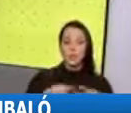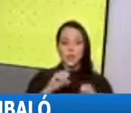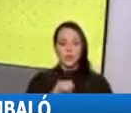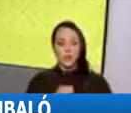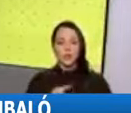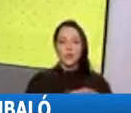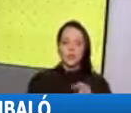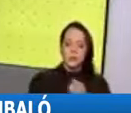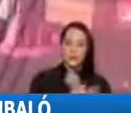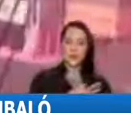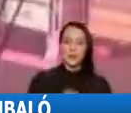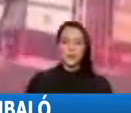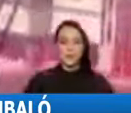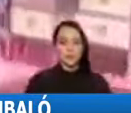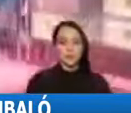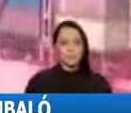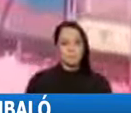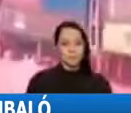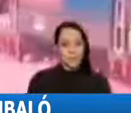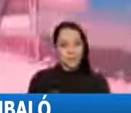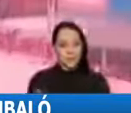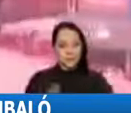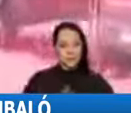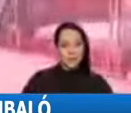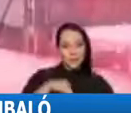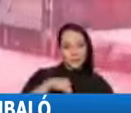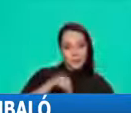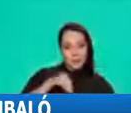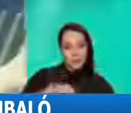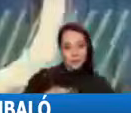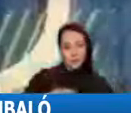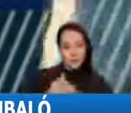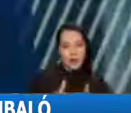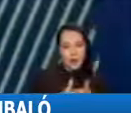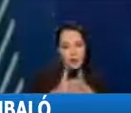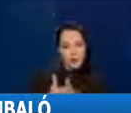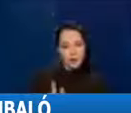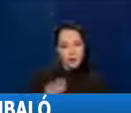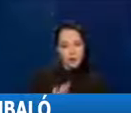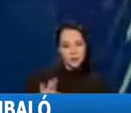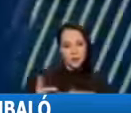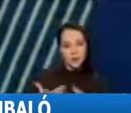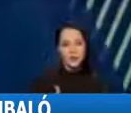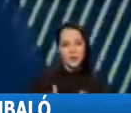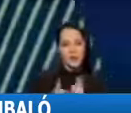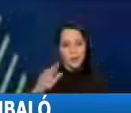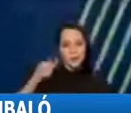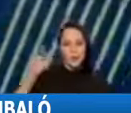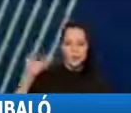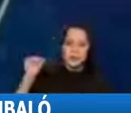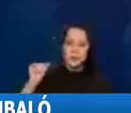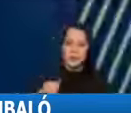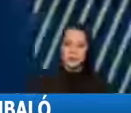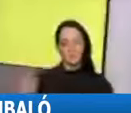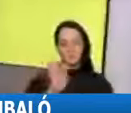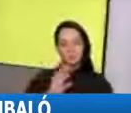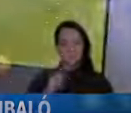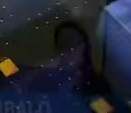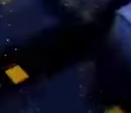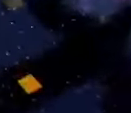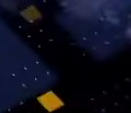educação e segurança essas e outras informações você acompanhe nossas redes sociais até a próxima tchau Tchau